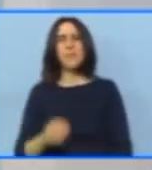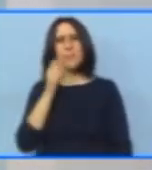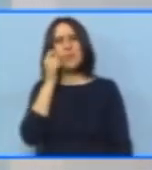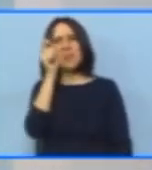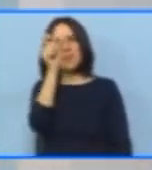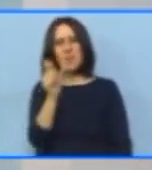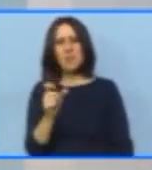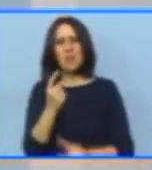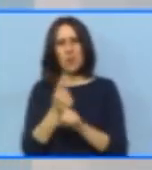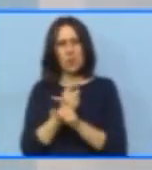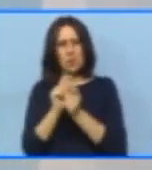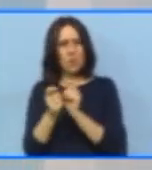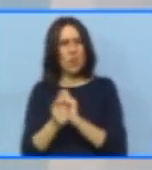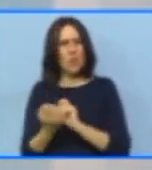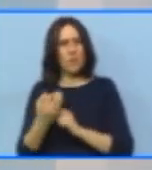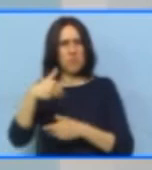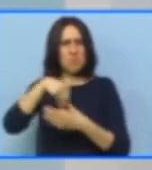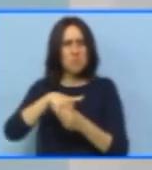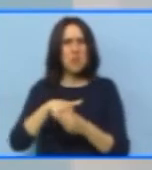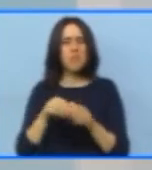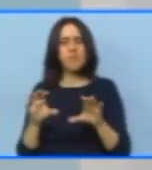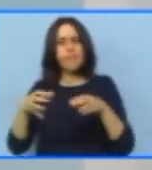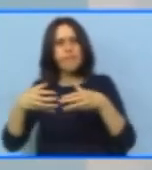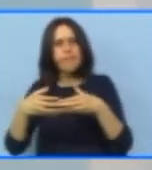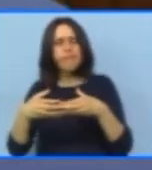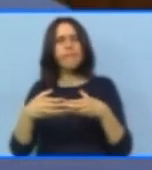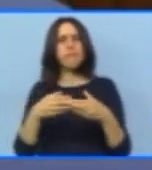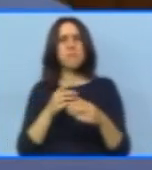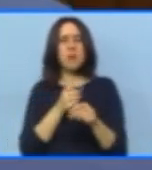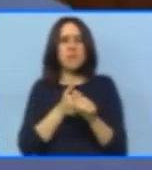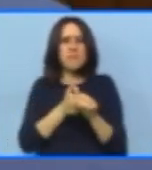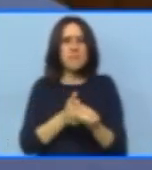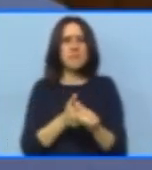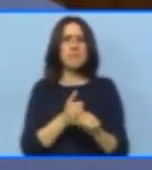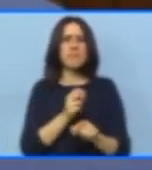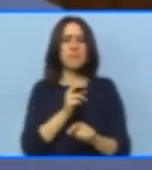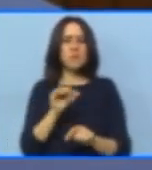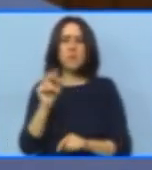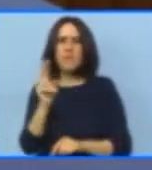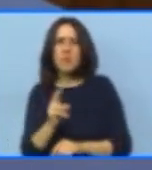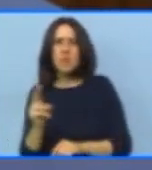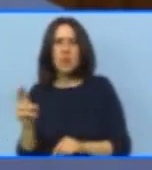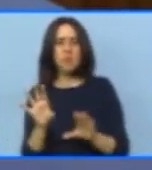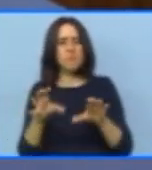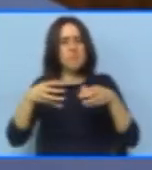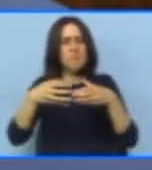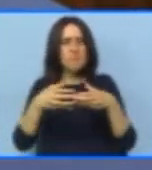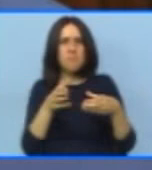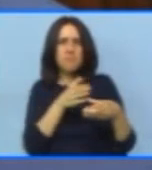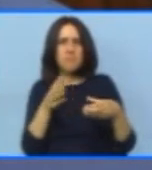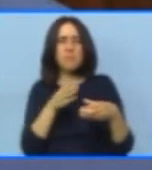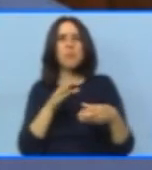ir mudando as coisas internamente. Na Cúria Romana, no Vaticano, são conhecidos e famosos aqueles discursos à Cúria Romana por ocasião do